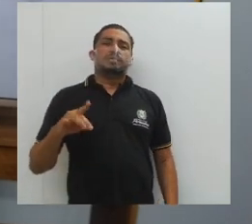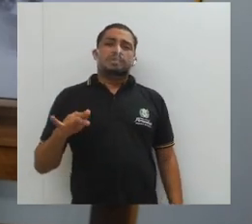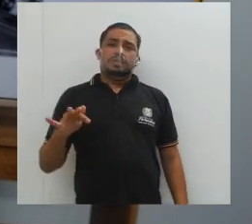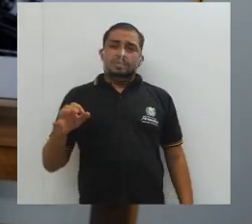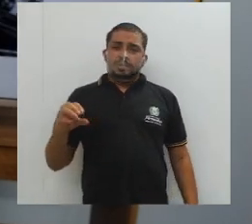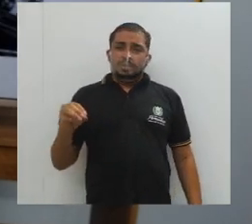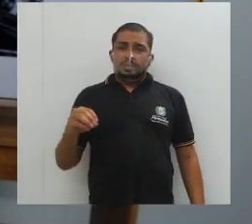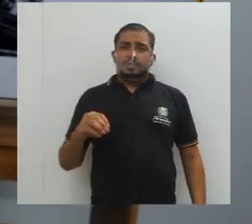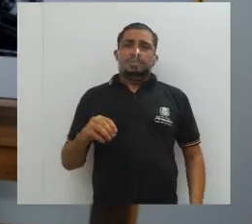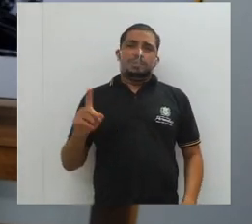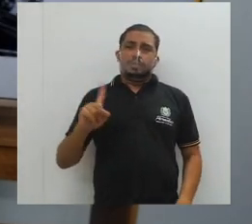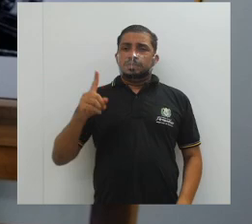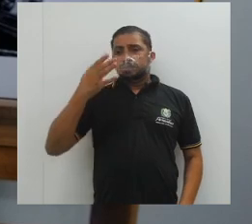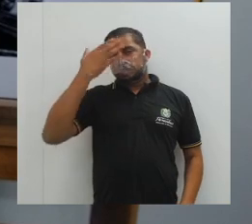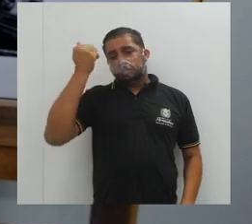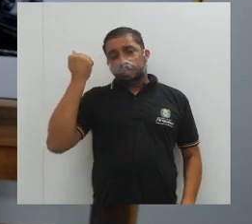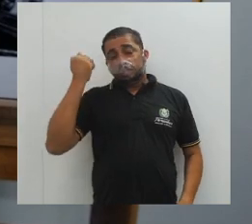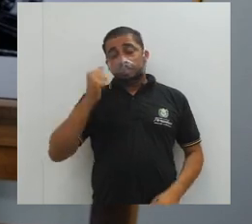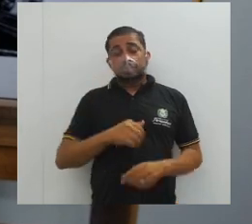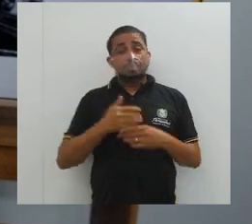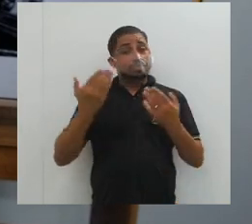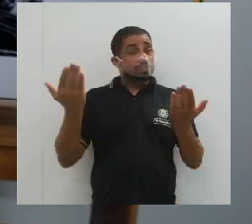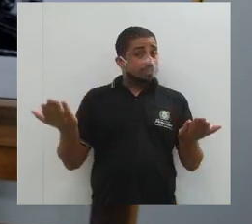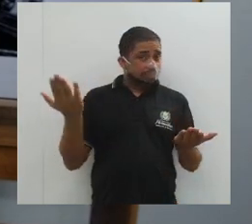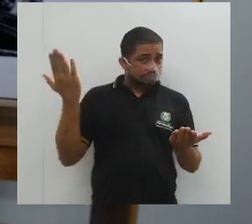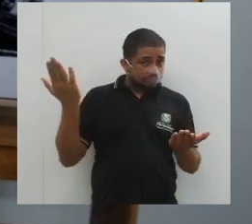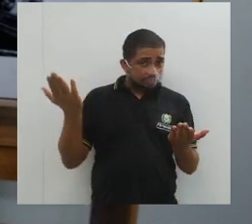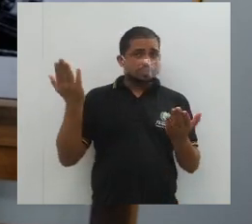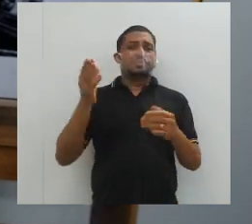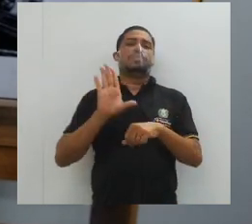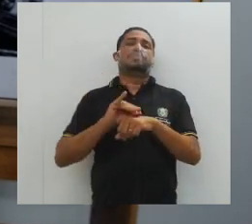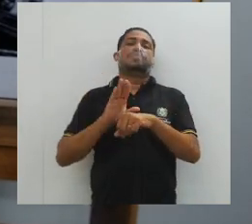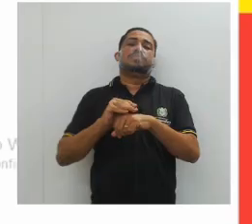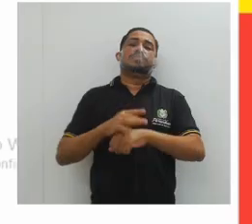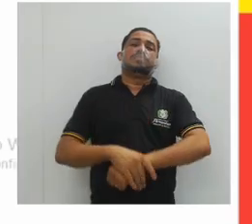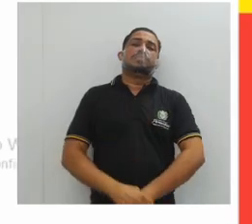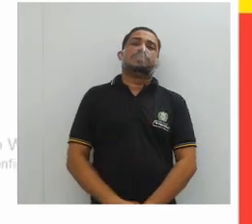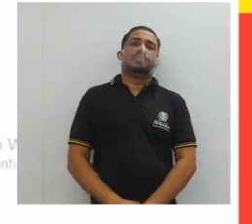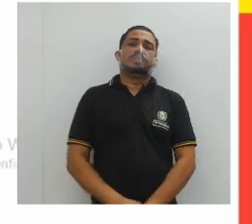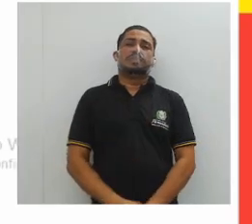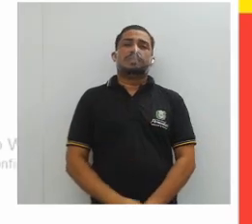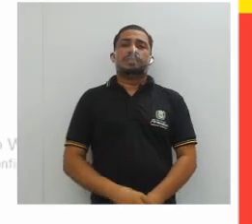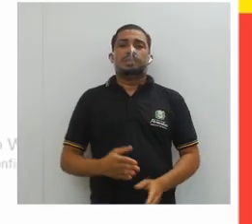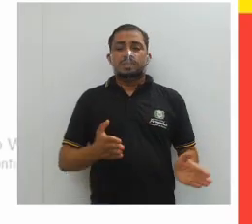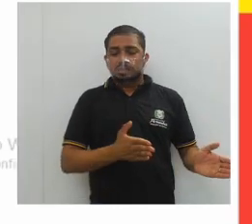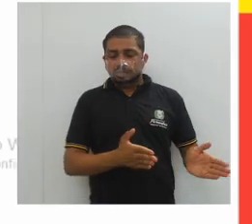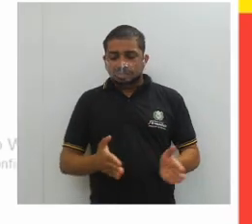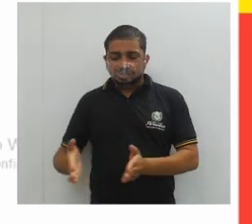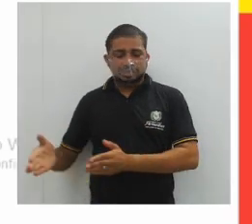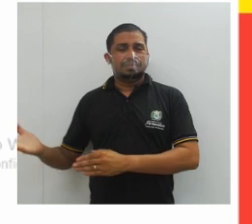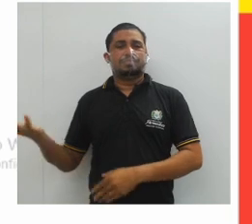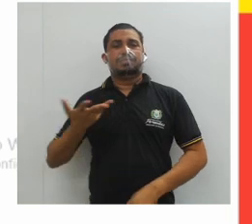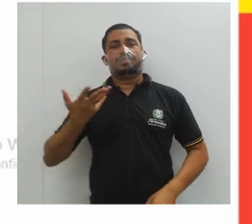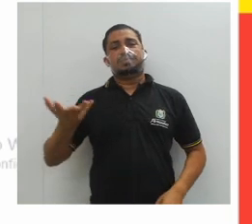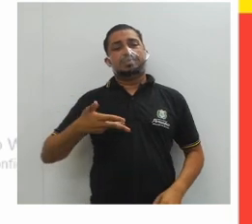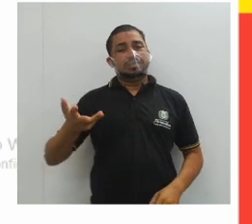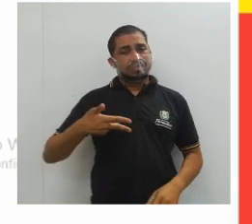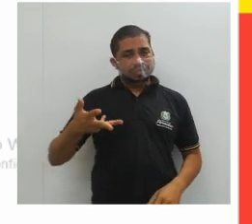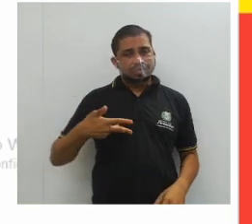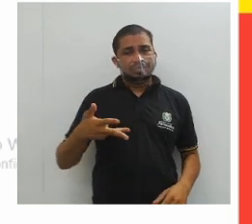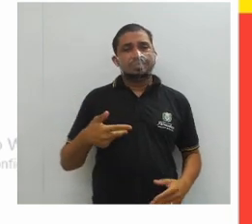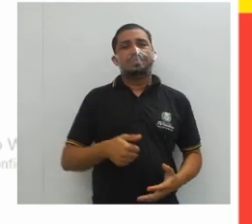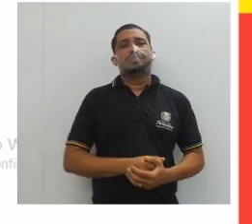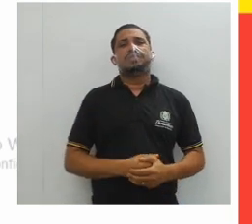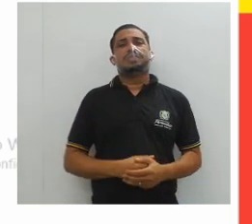Taylorismo, não esquece disso, tá? Tá aí, ó, na tela cheia para você a linha de produção, né? Um dos exemplos de linha de